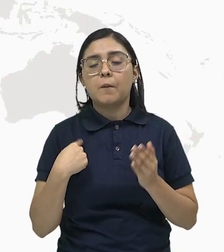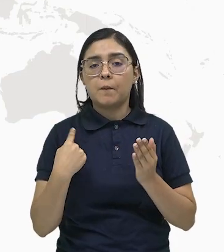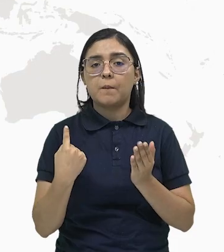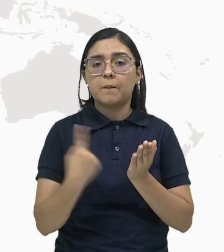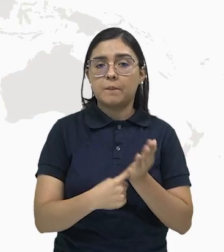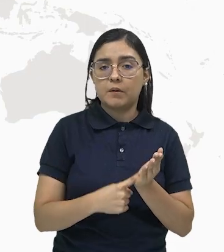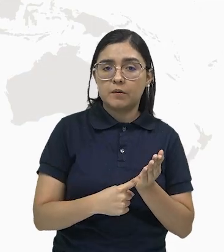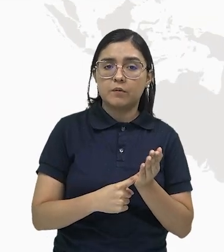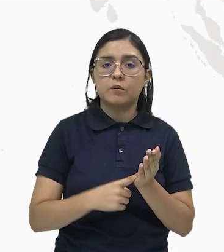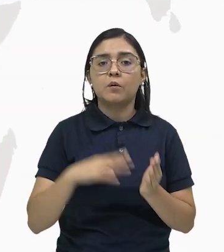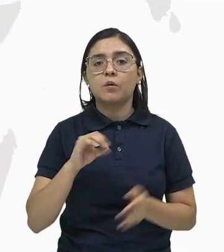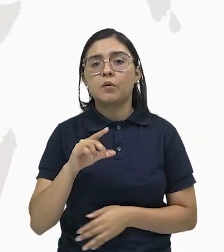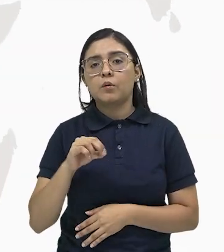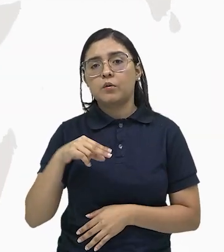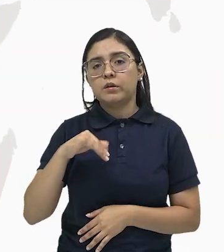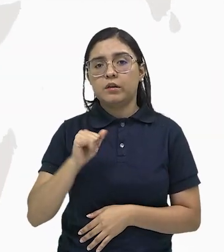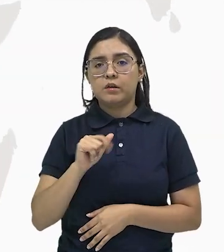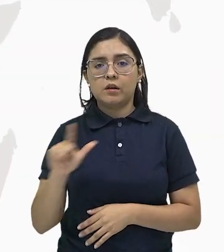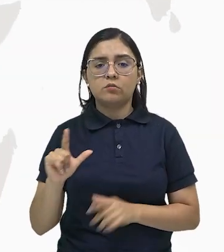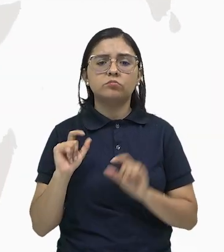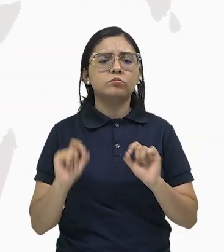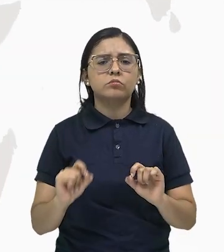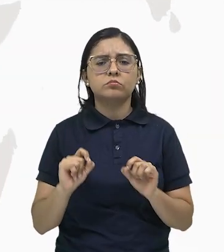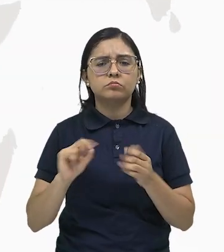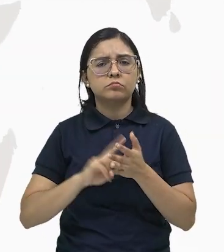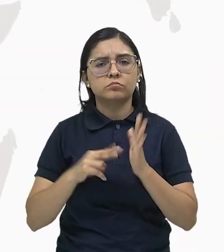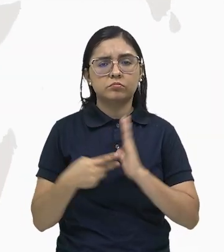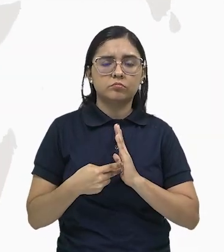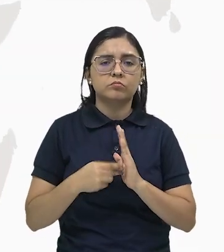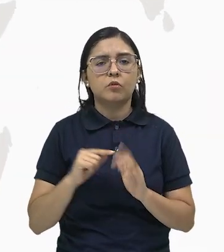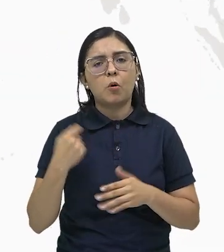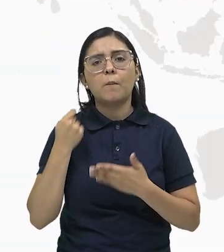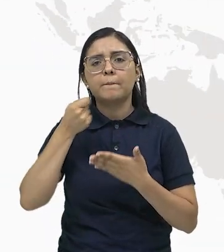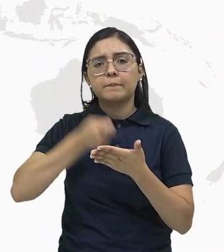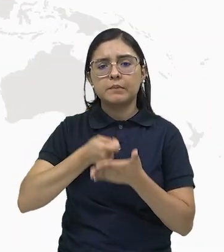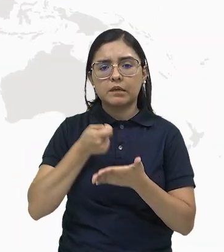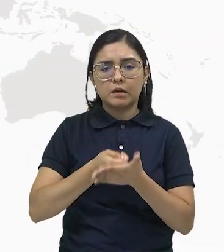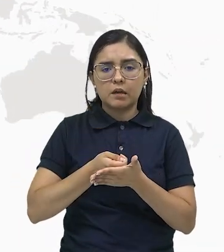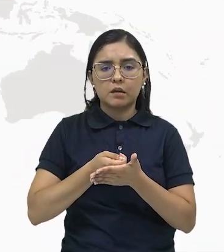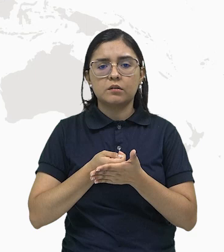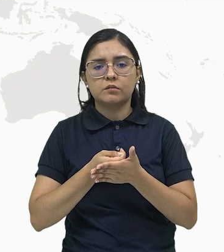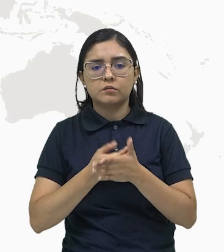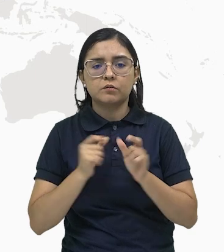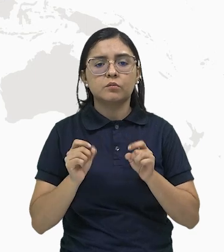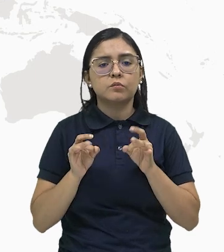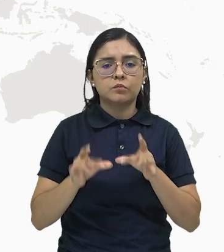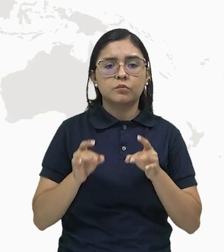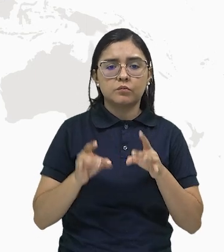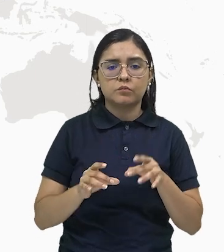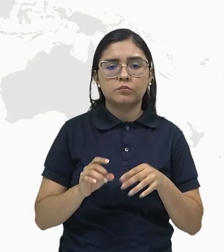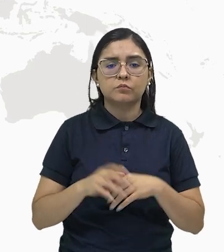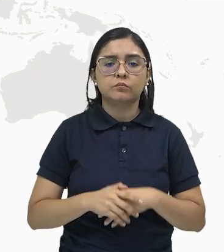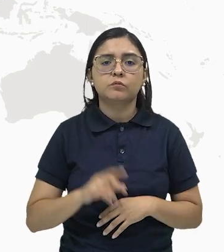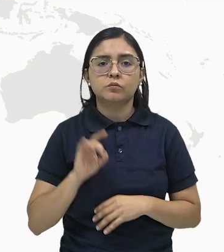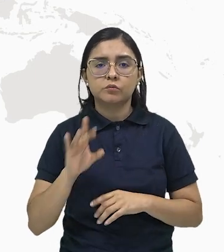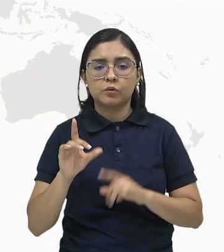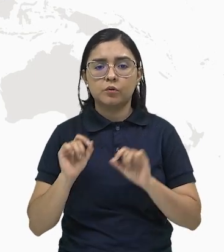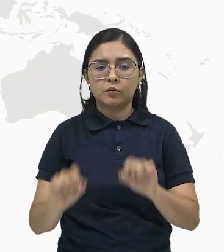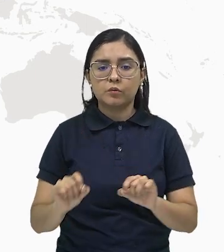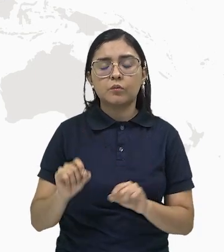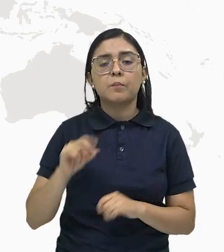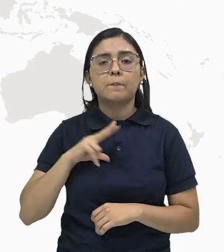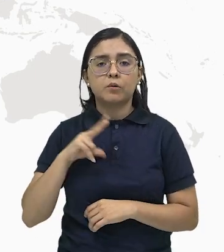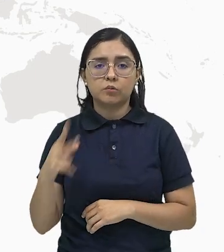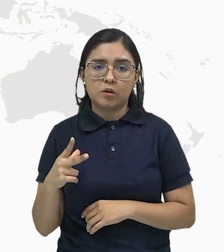Colonial. O que era o Pacto Colonial? Nós éramos obrigados a comercializar apenas com a nossa metrópole, que no